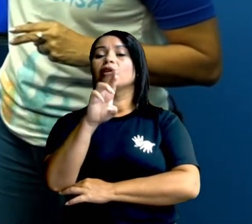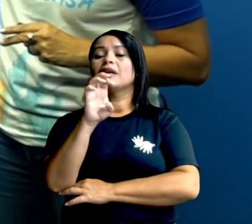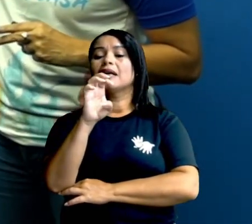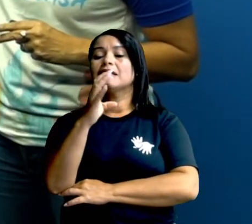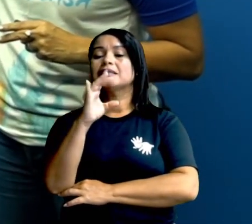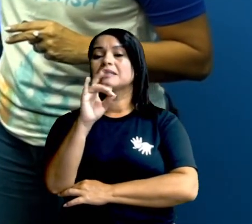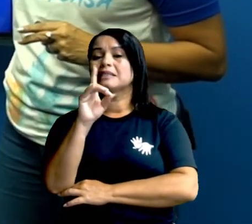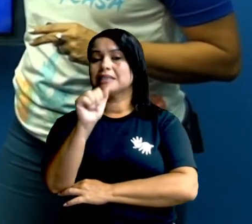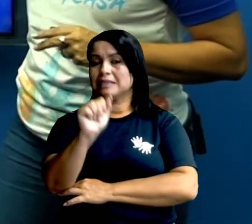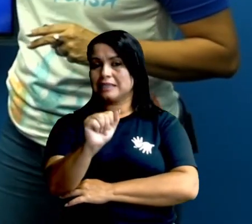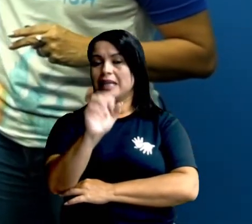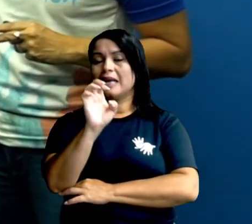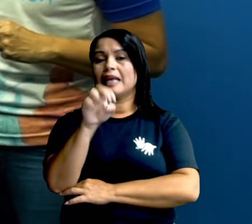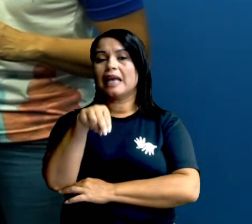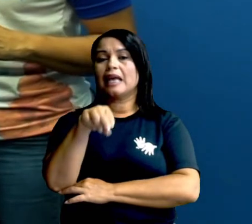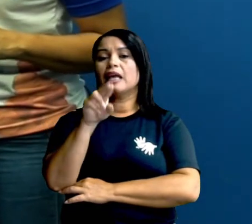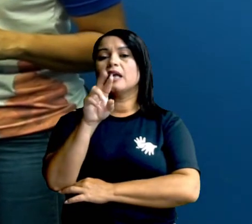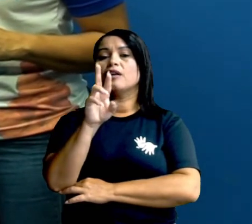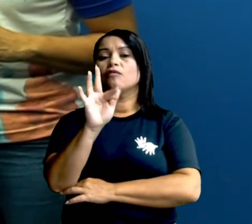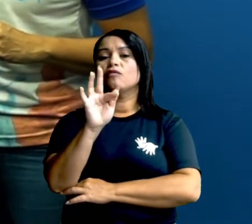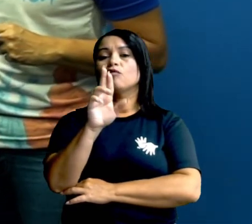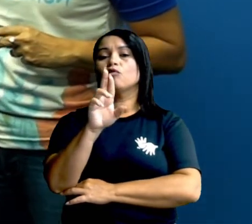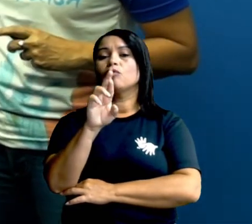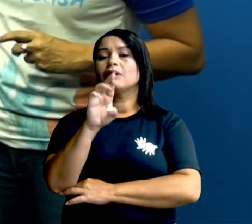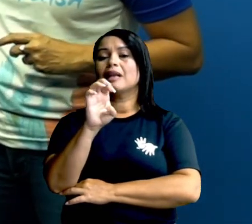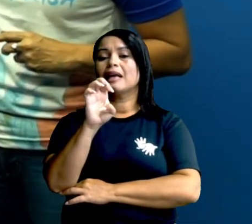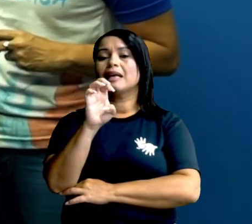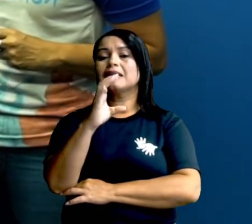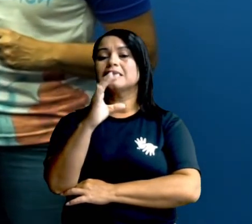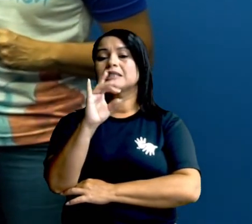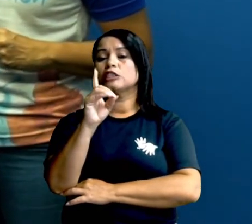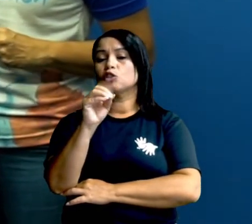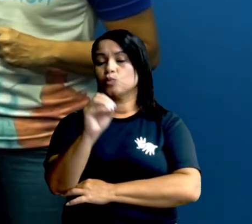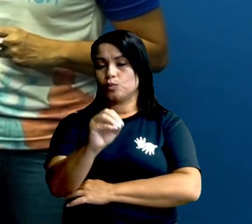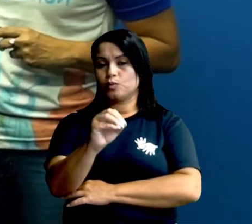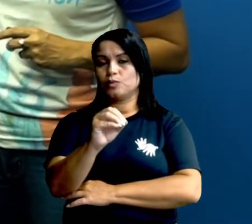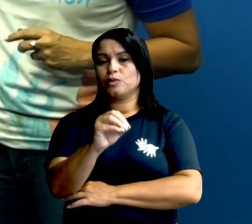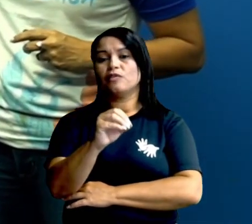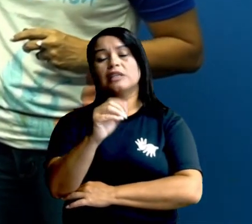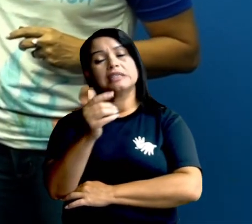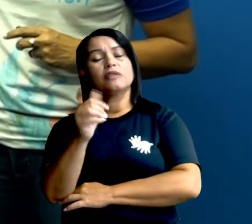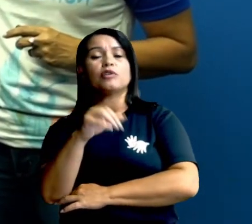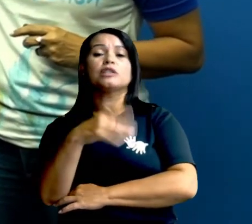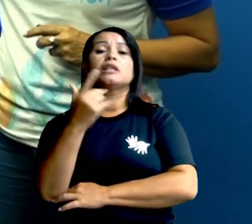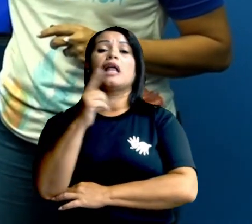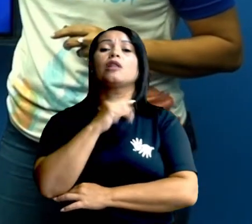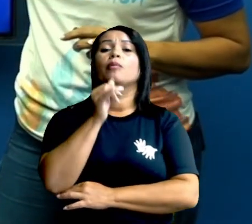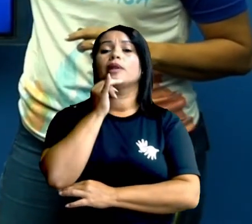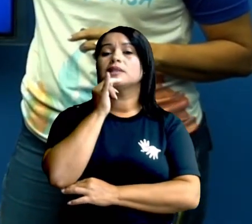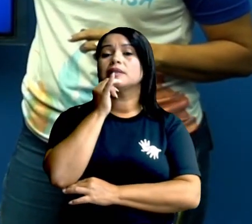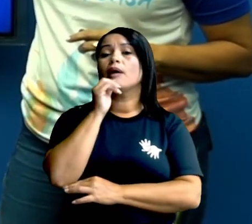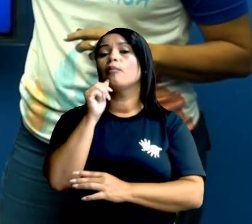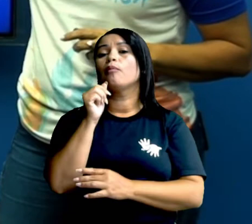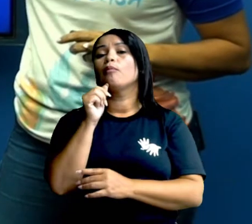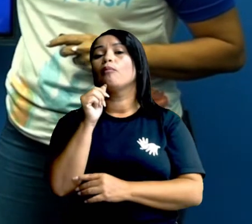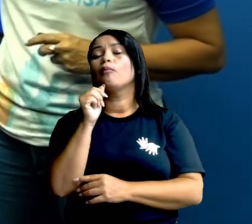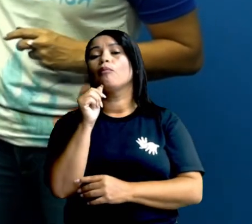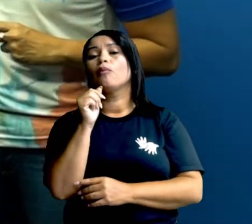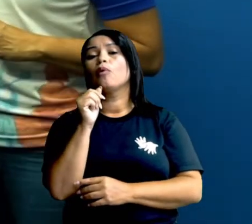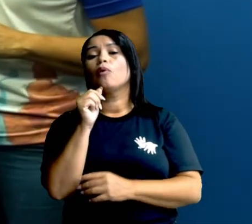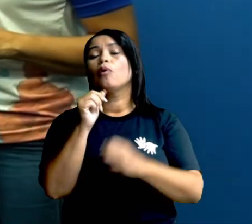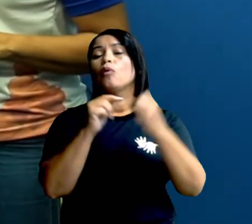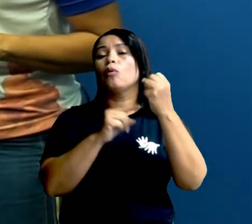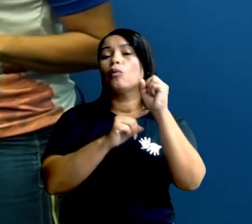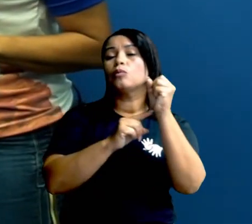posso concordar apenas com o último substantivo, o substantivo mais próximo do adjetivo. Então,